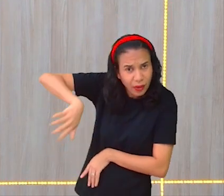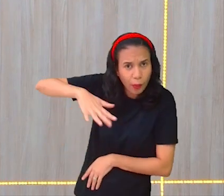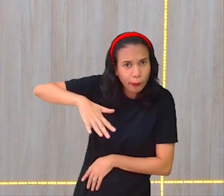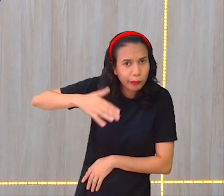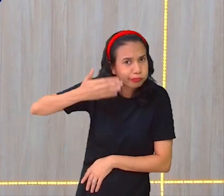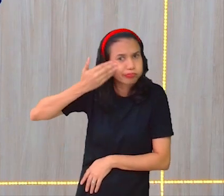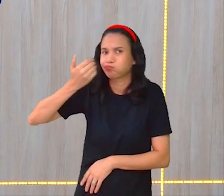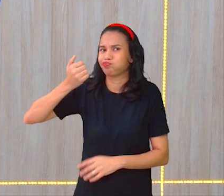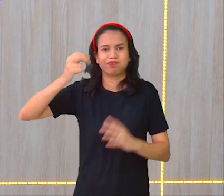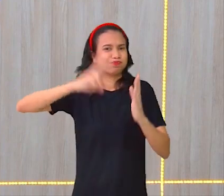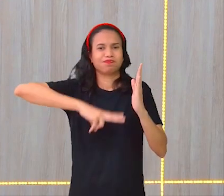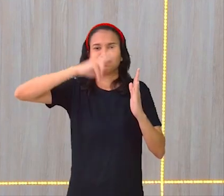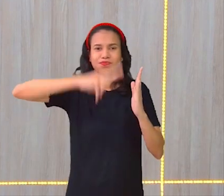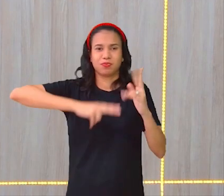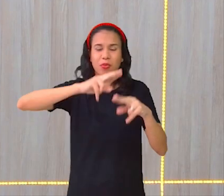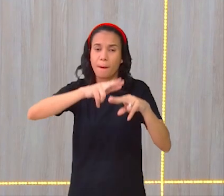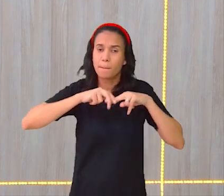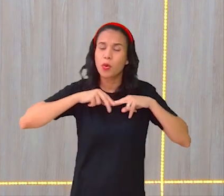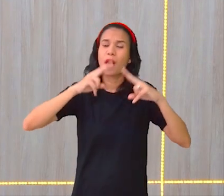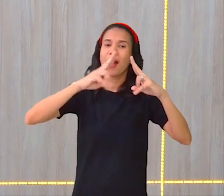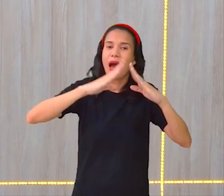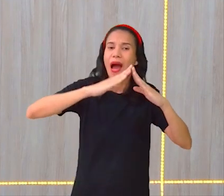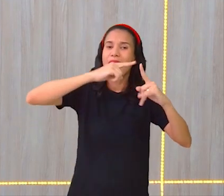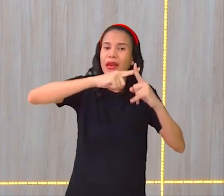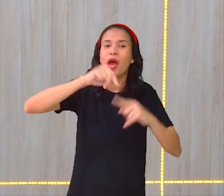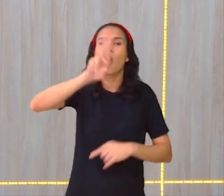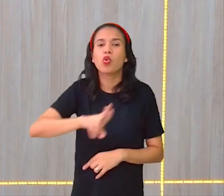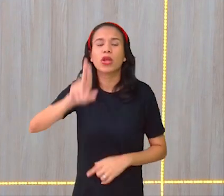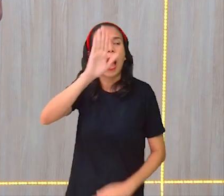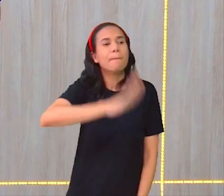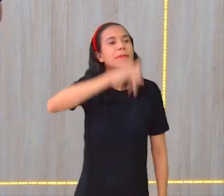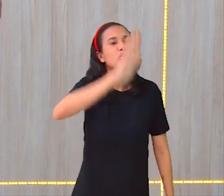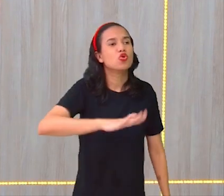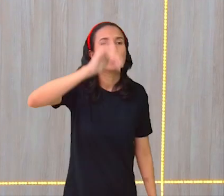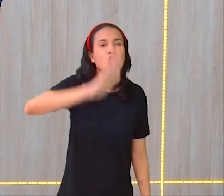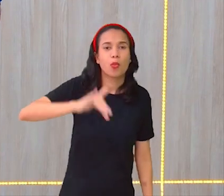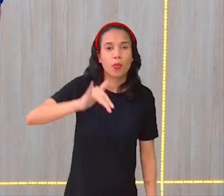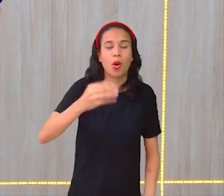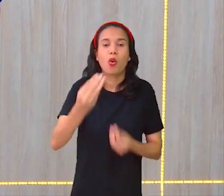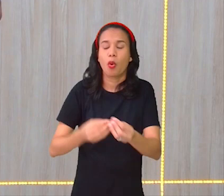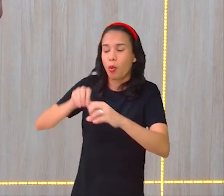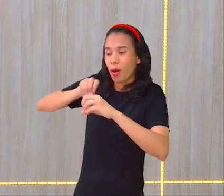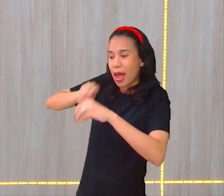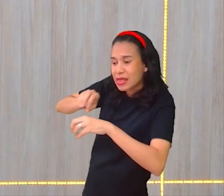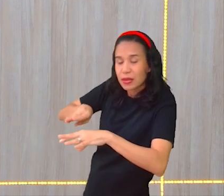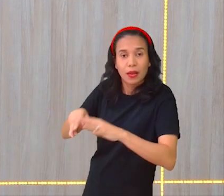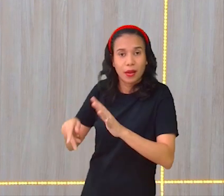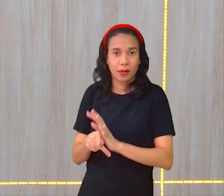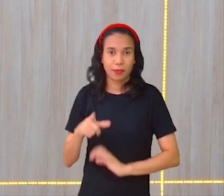era analfabeta. E as igrejas, elas utilizavam as pinturas como forma de catequese. Então,